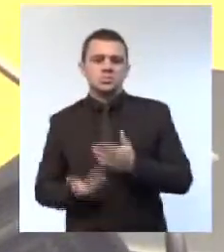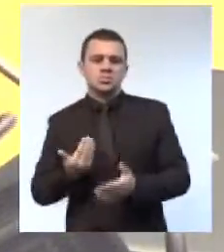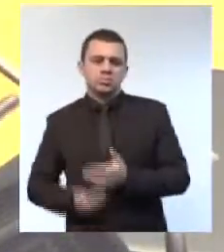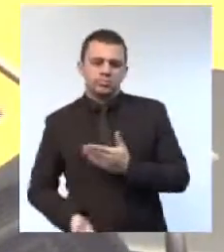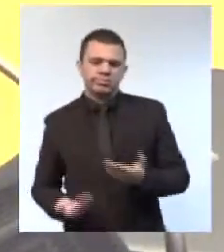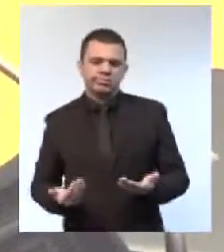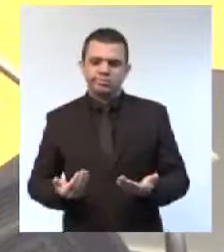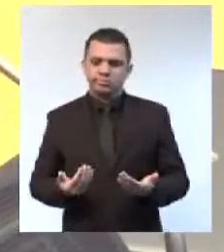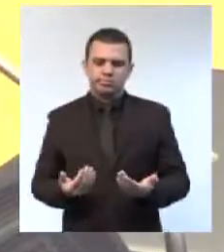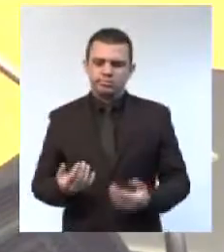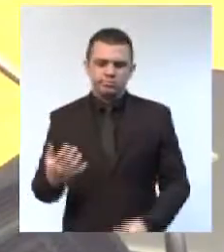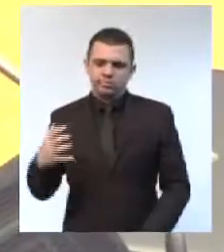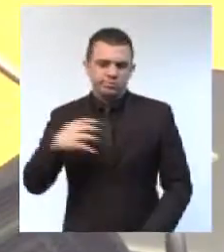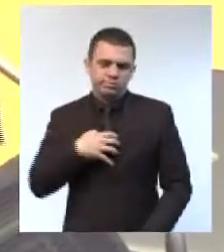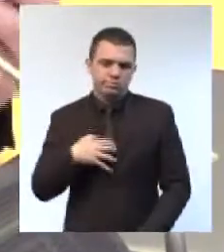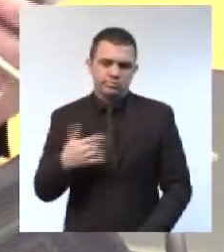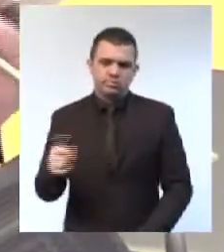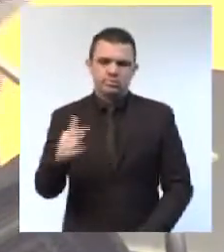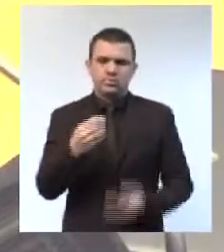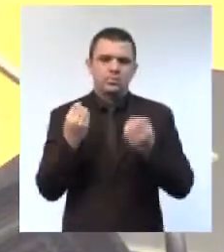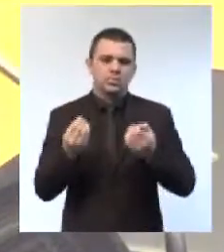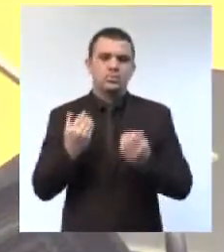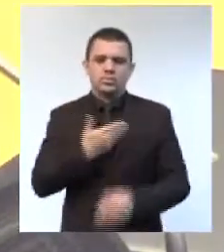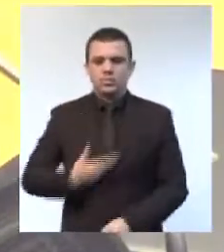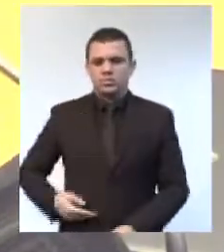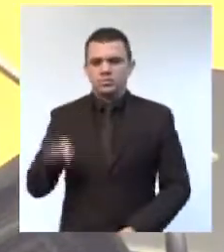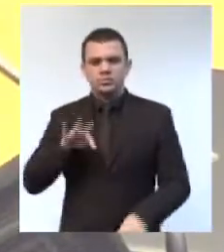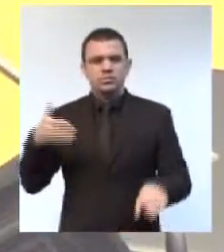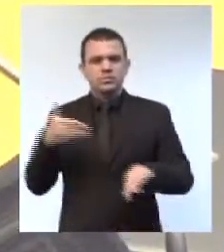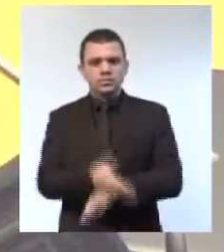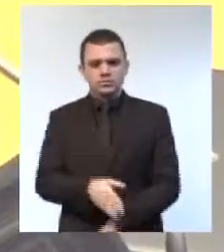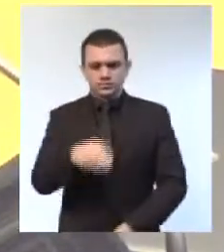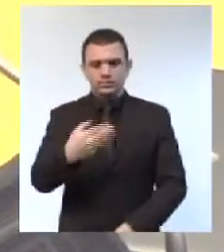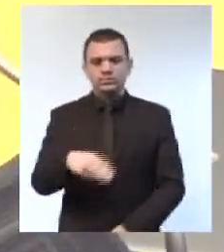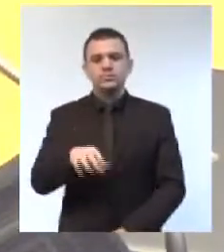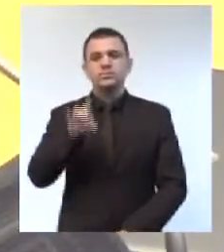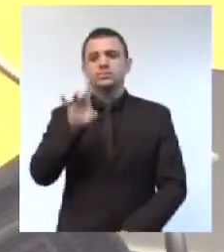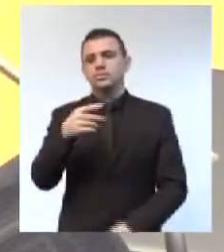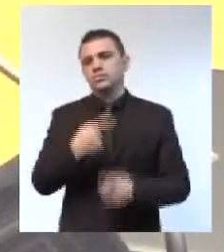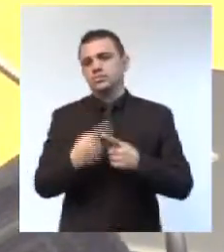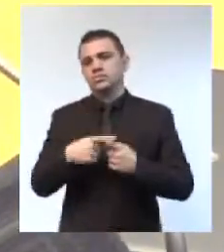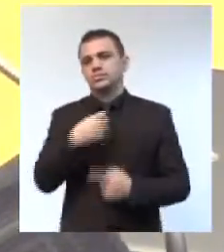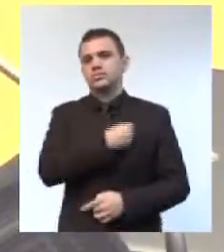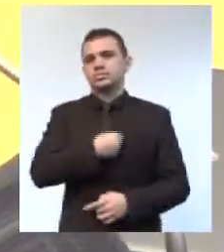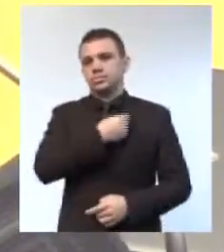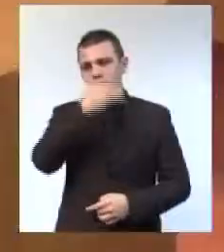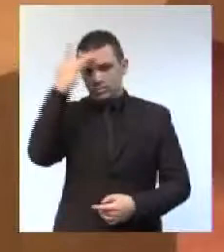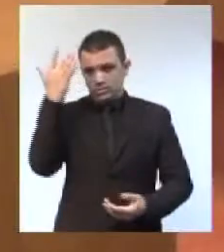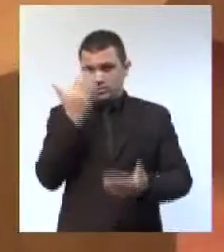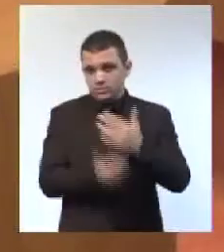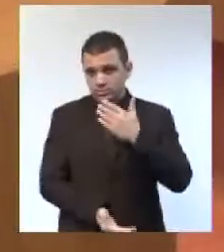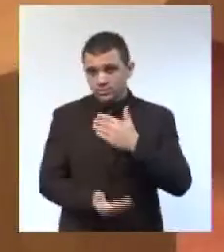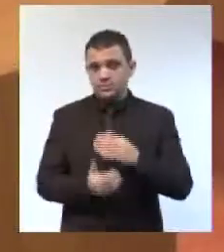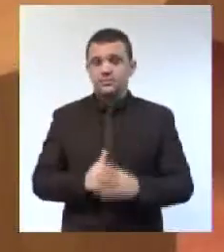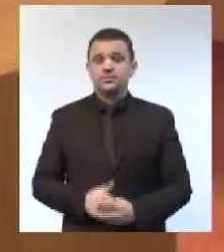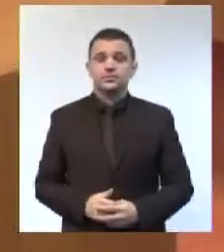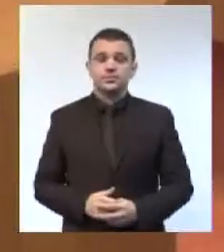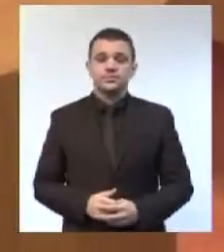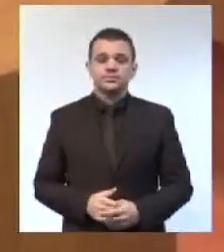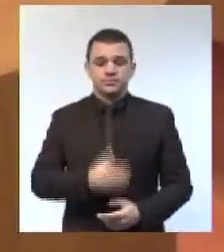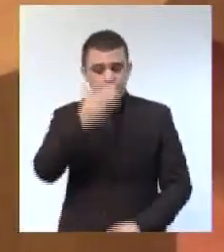de intervenção federal no Estado do Maranhão, a não ser pelo excesso de saudosismo de quem perdeu o poder. Agradeço a